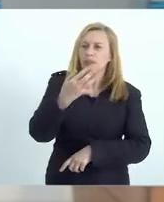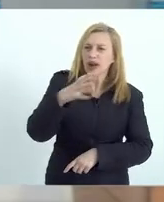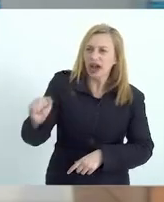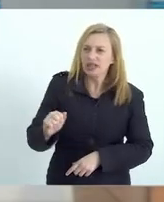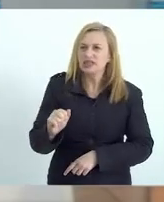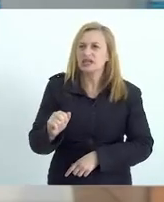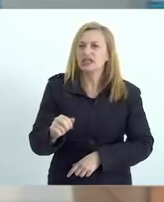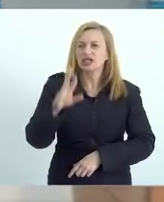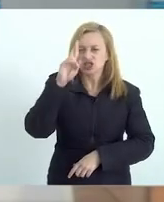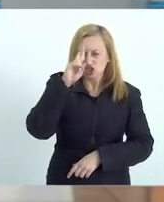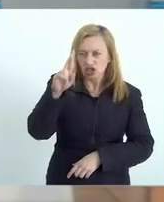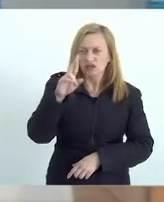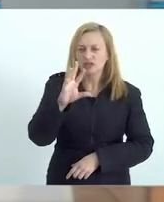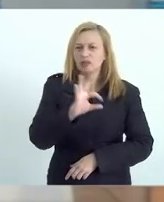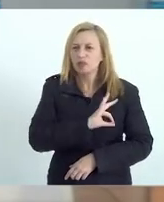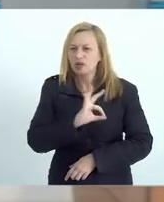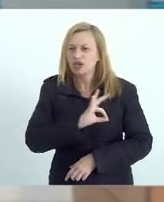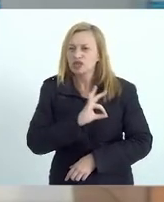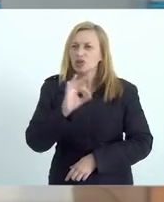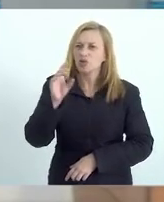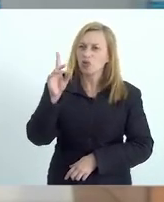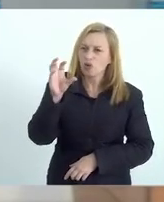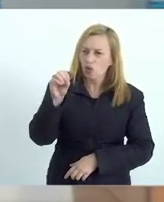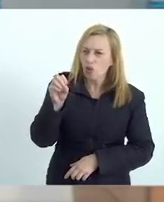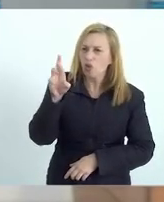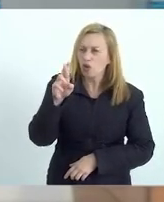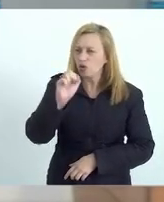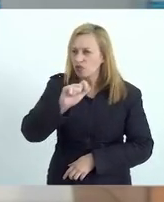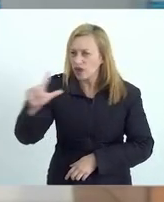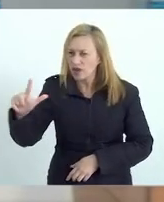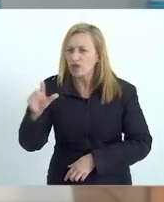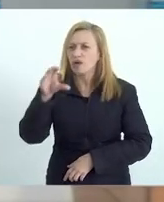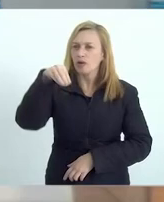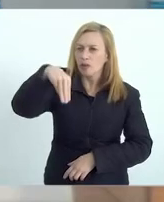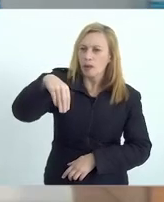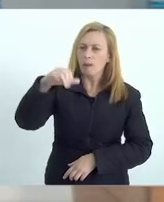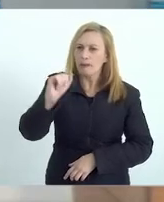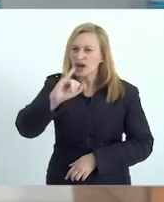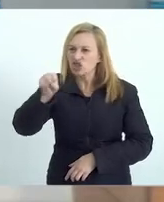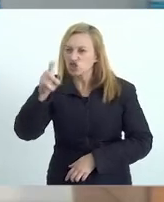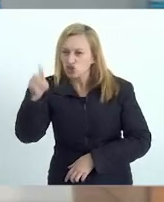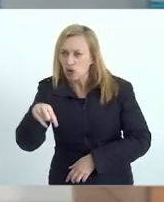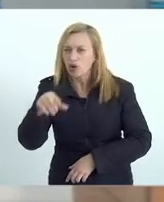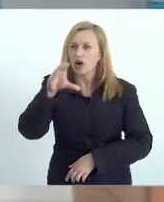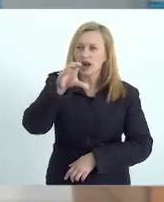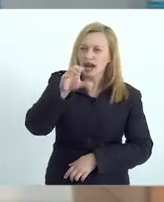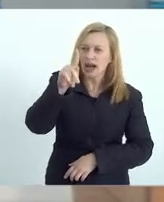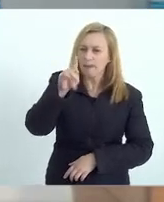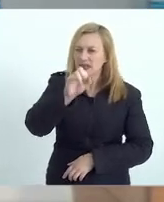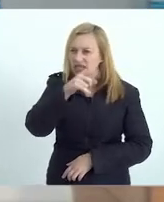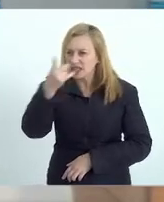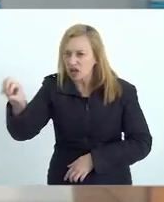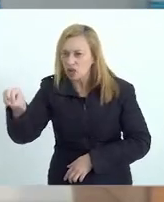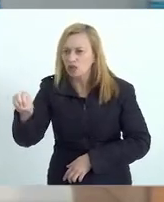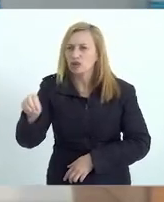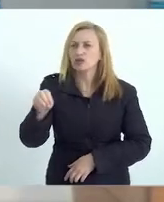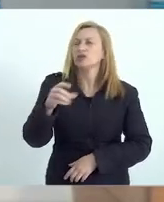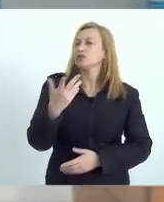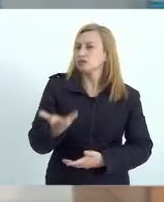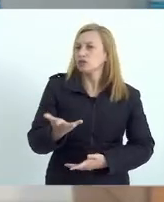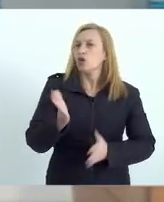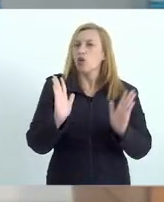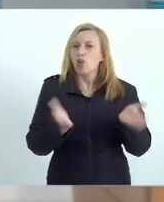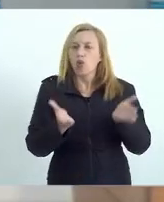tenentes-coronéis foram mais Jorge foram capitães foram Tenente e